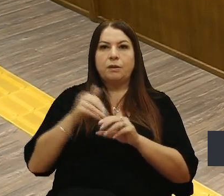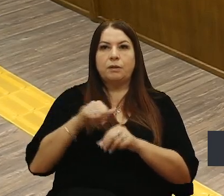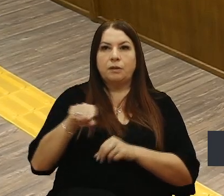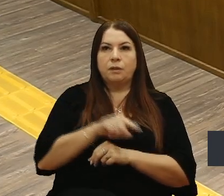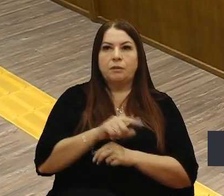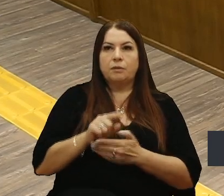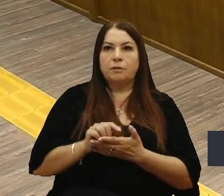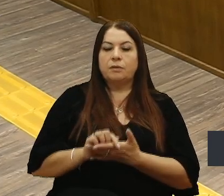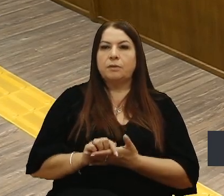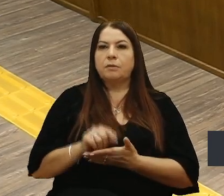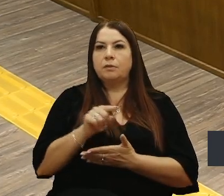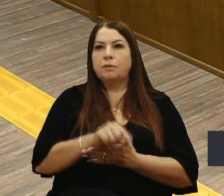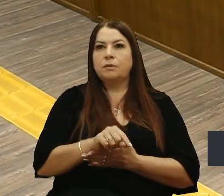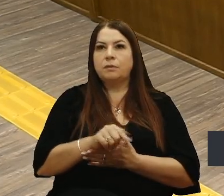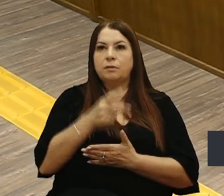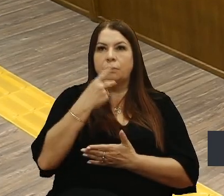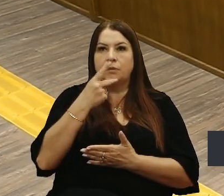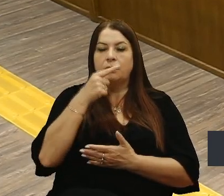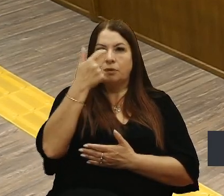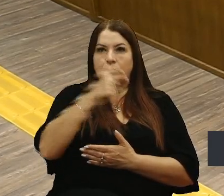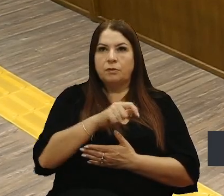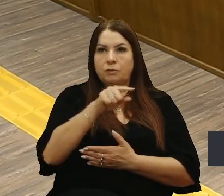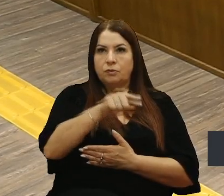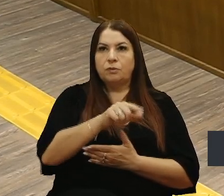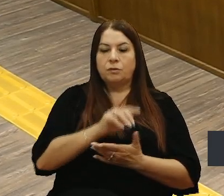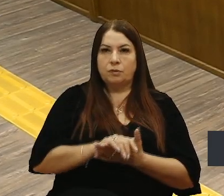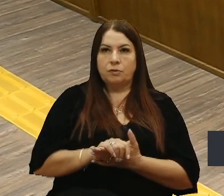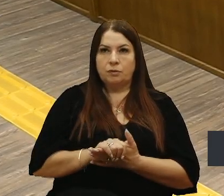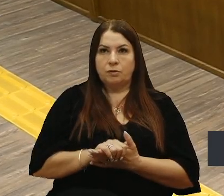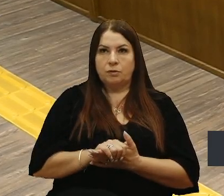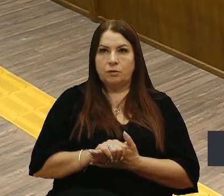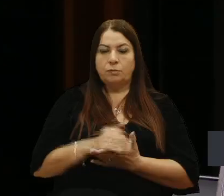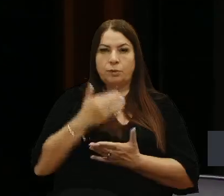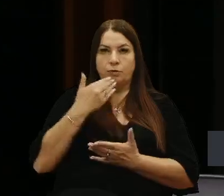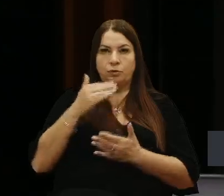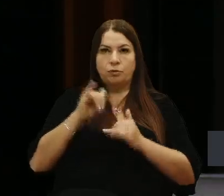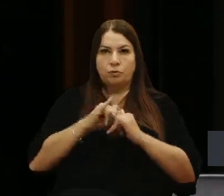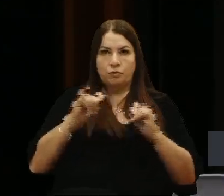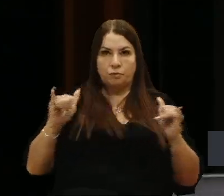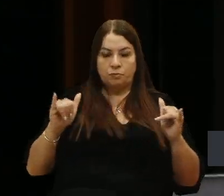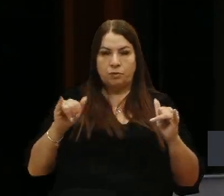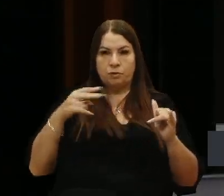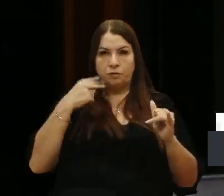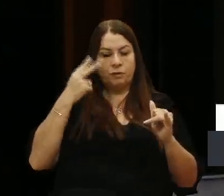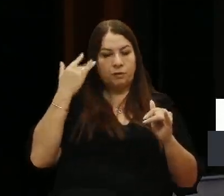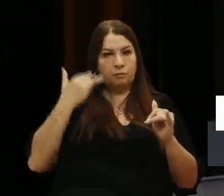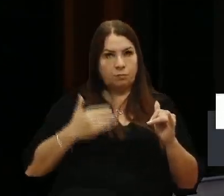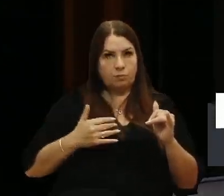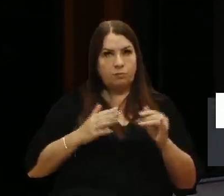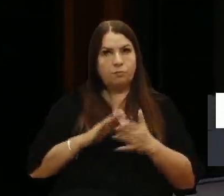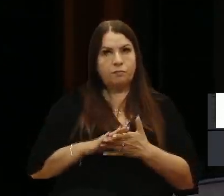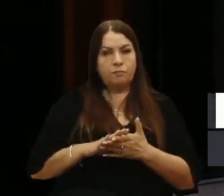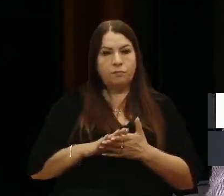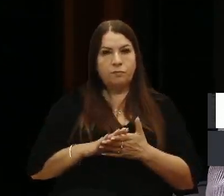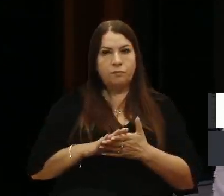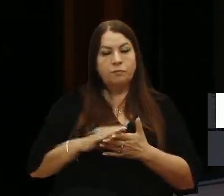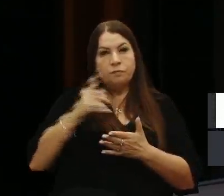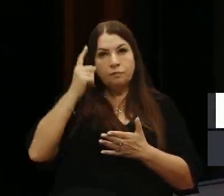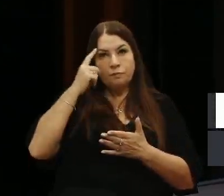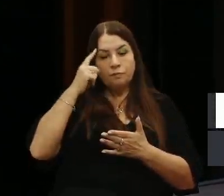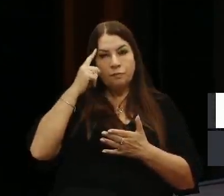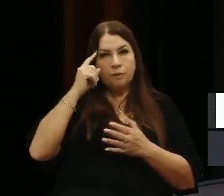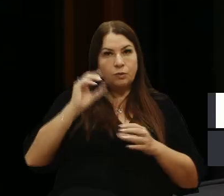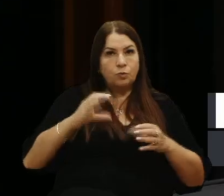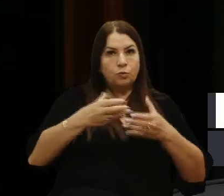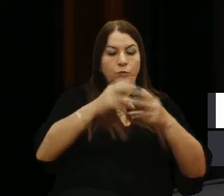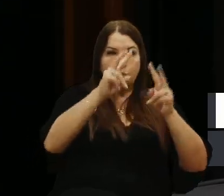seguir nessa toada. Acho que caberia um pedido de informações, vereadora Daiane, pensando no bojo